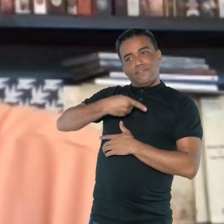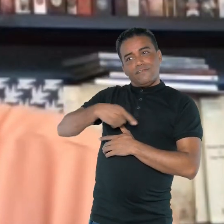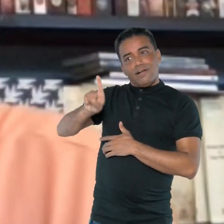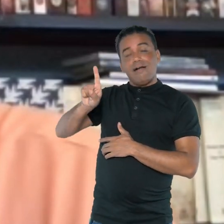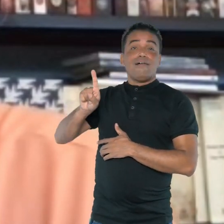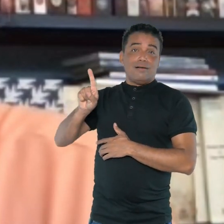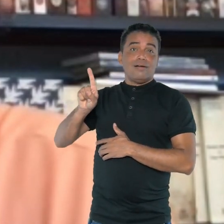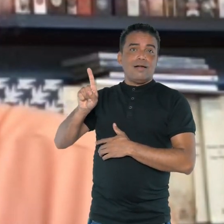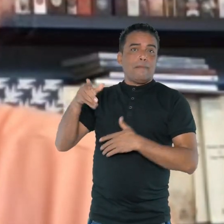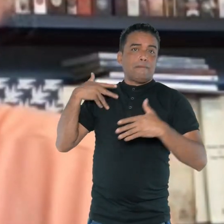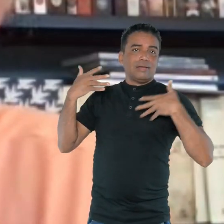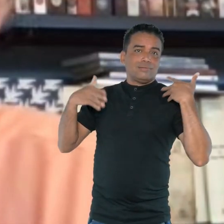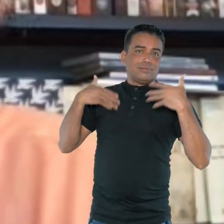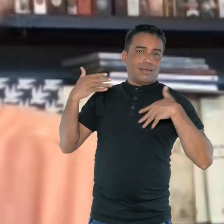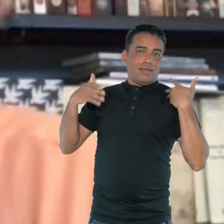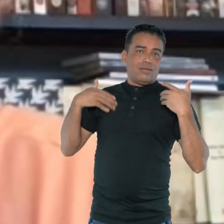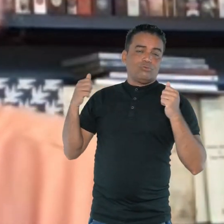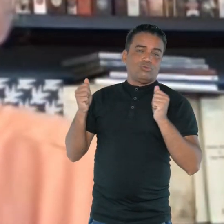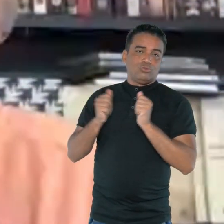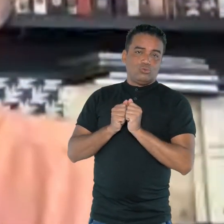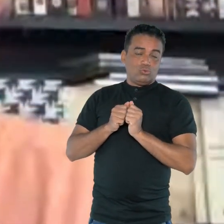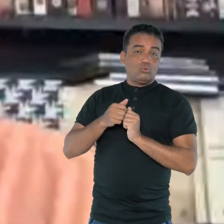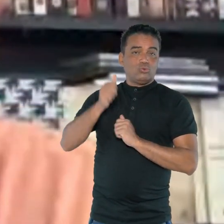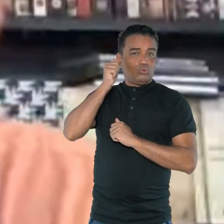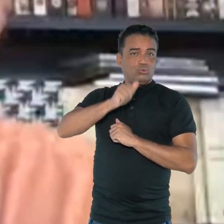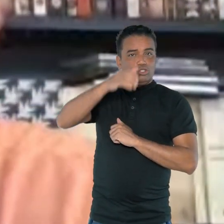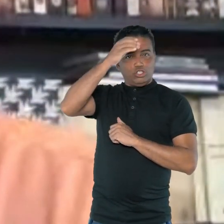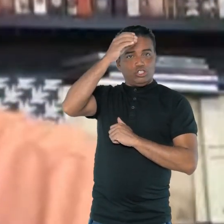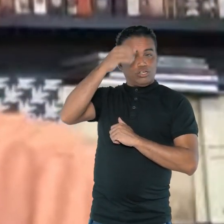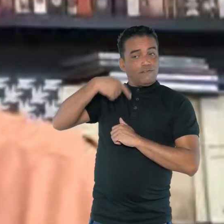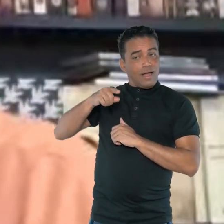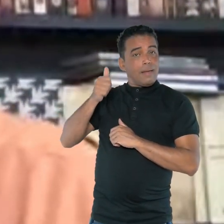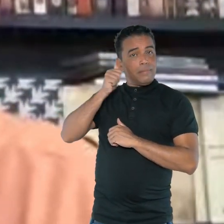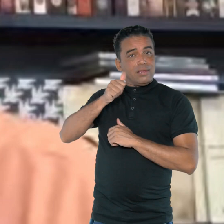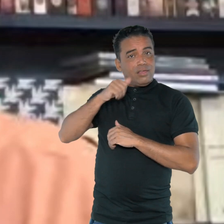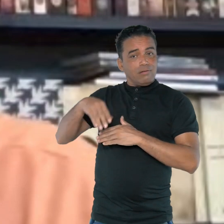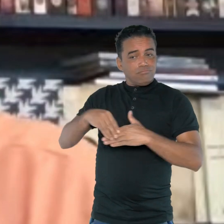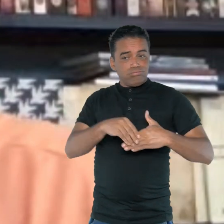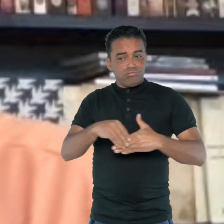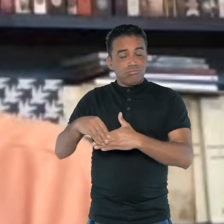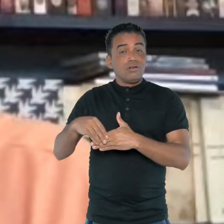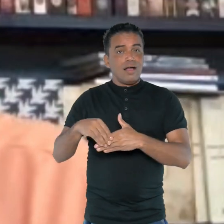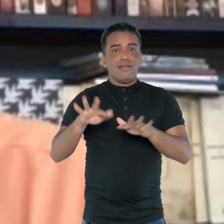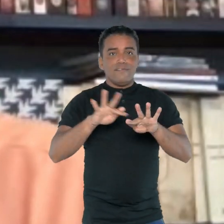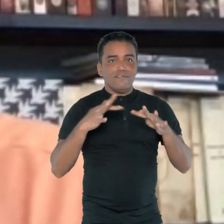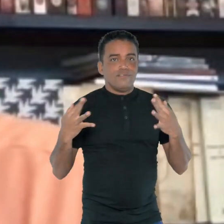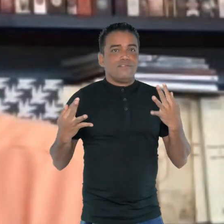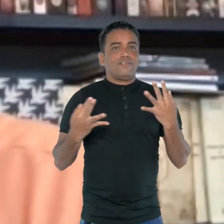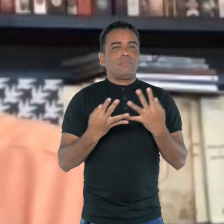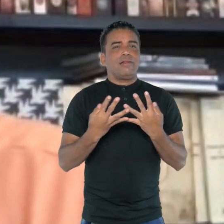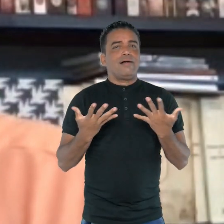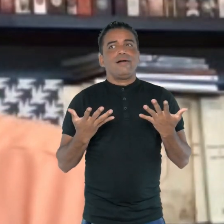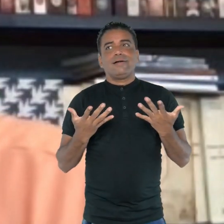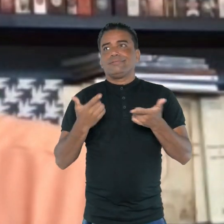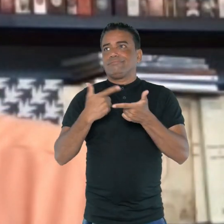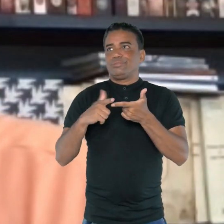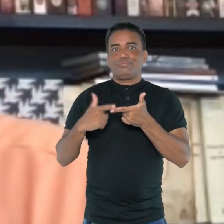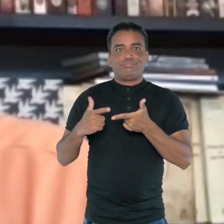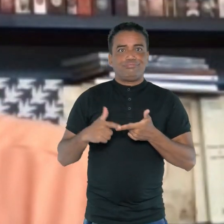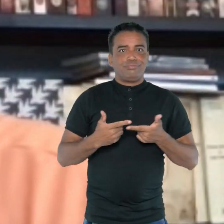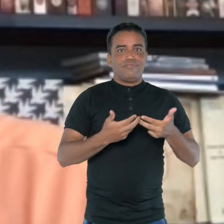aula, num passeio, e aí isso remete a conflitos familiares que estão latentes